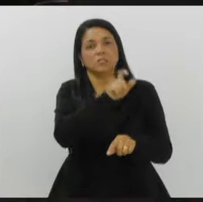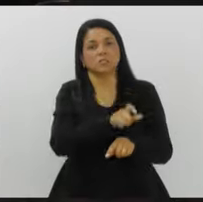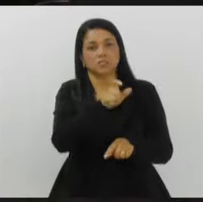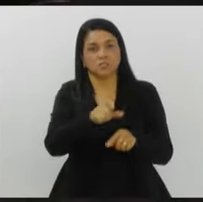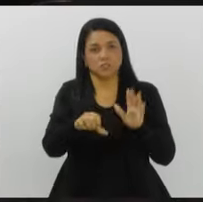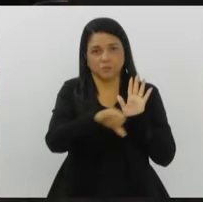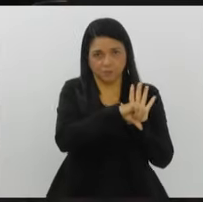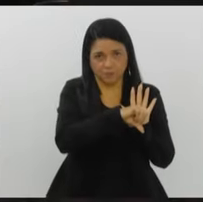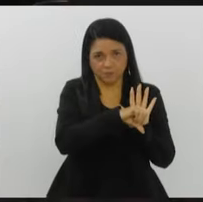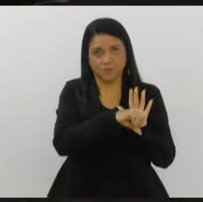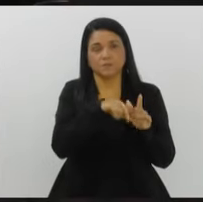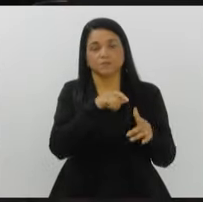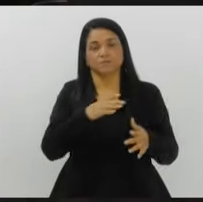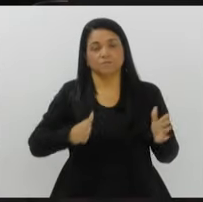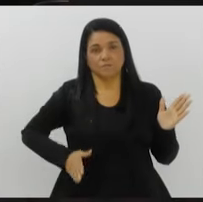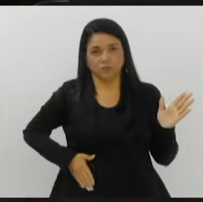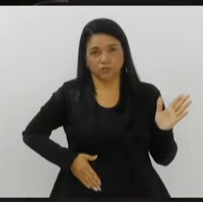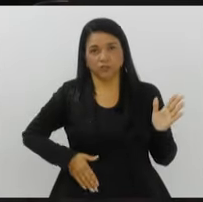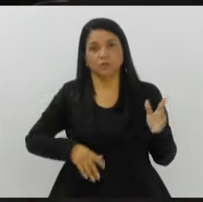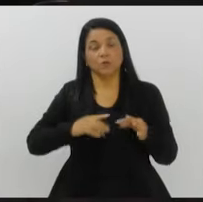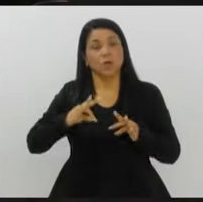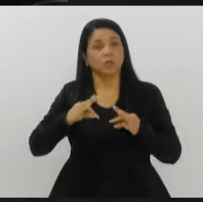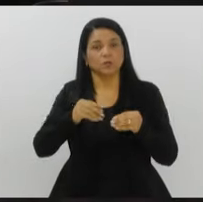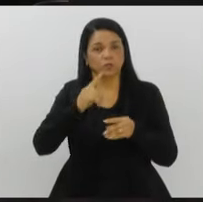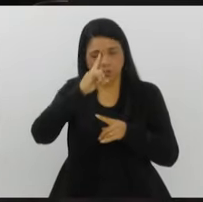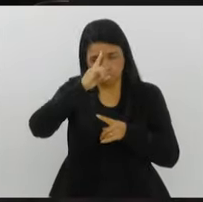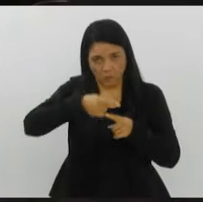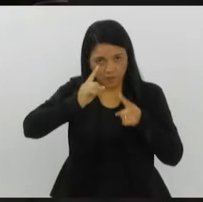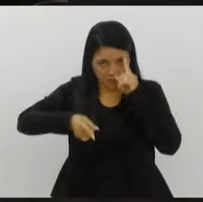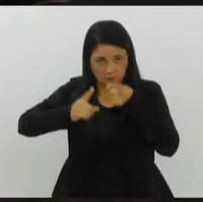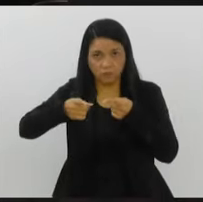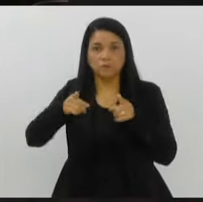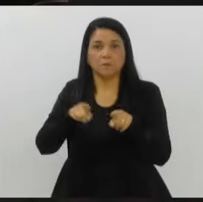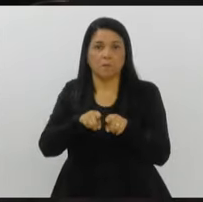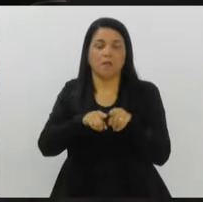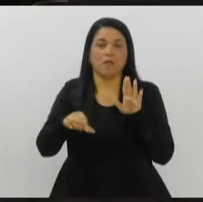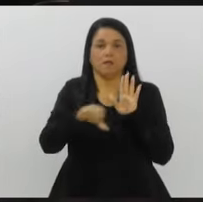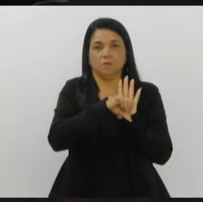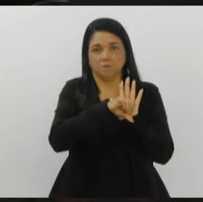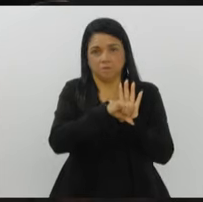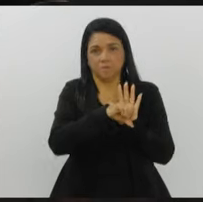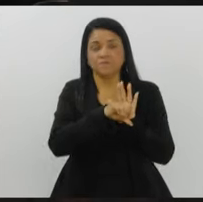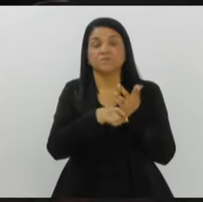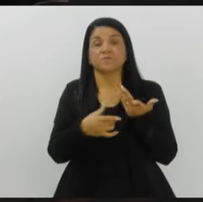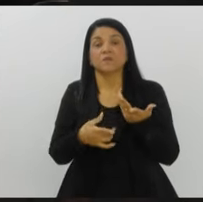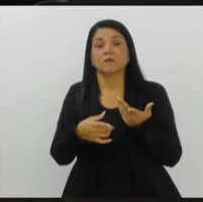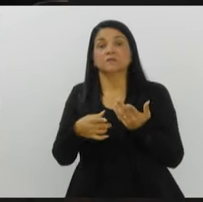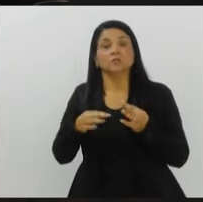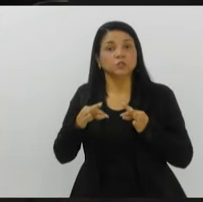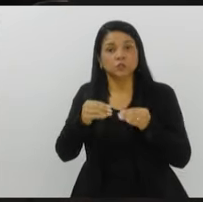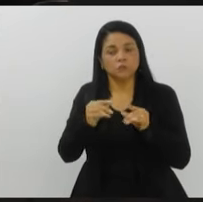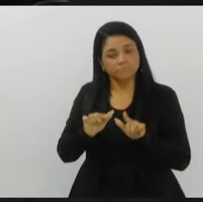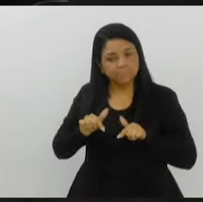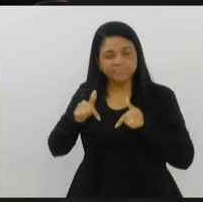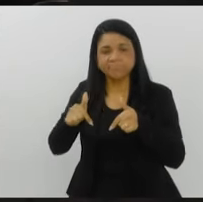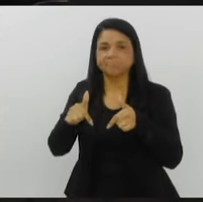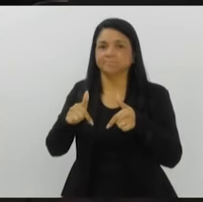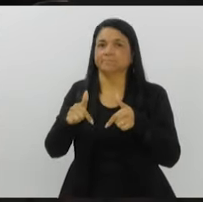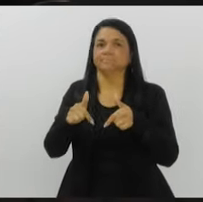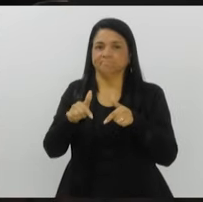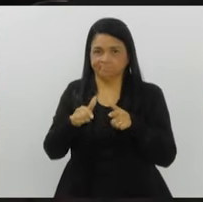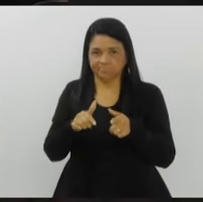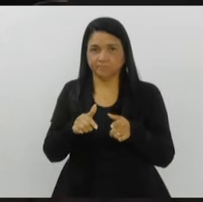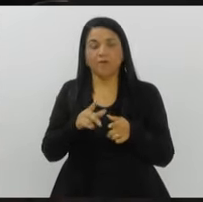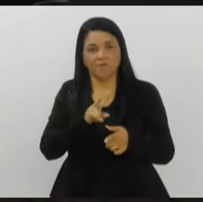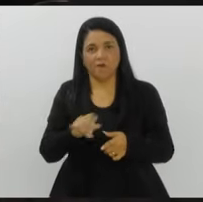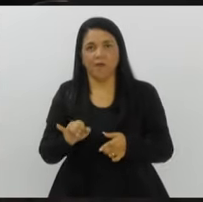a eles, aos mandantes, quem quer que seja. E todas as medidas e providências serão tomadas. Mas é importante